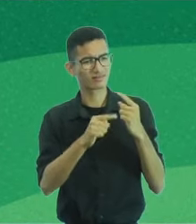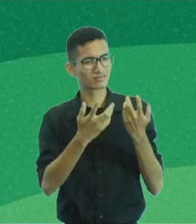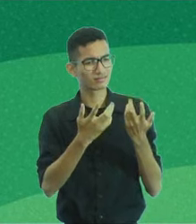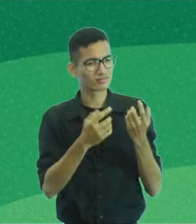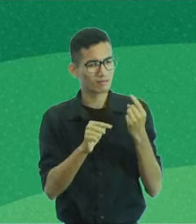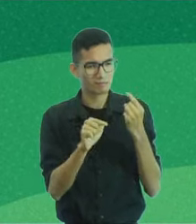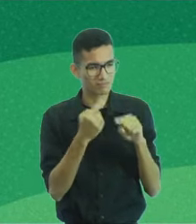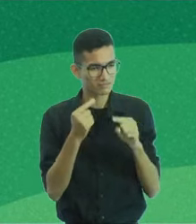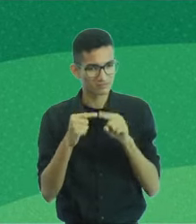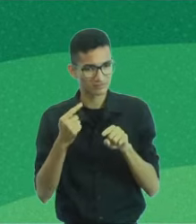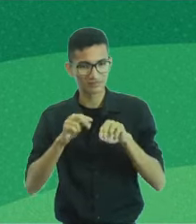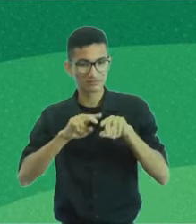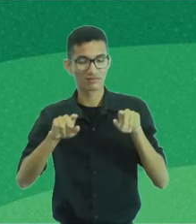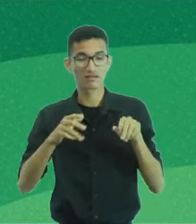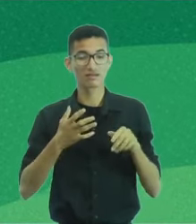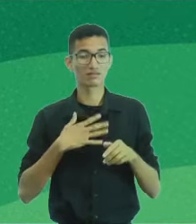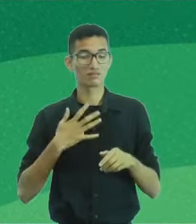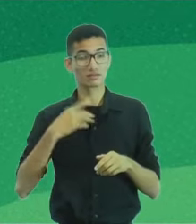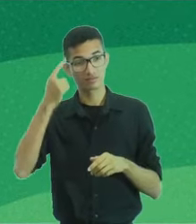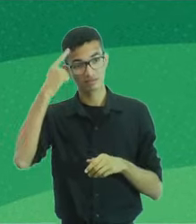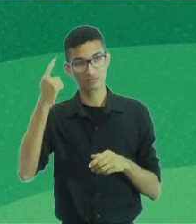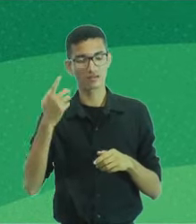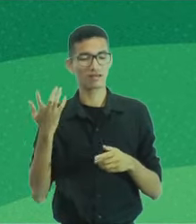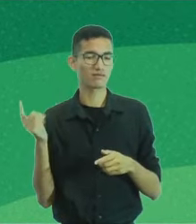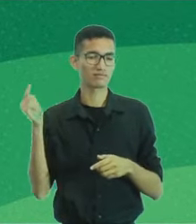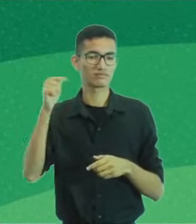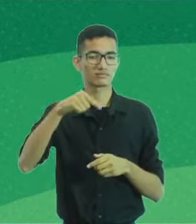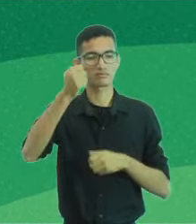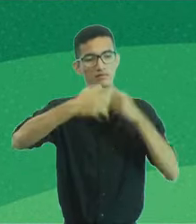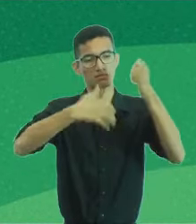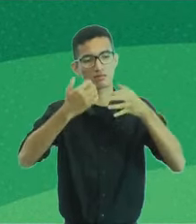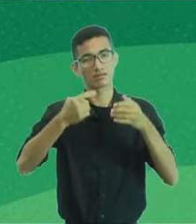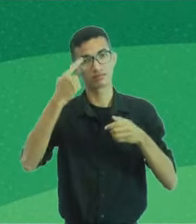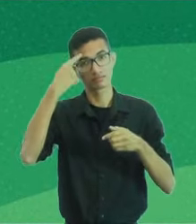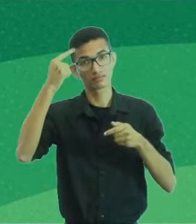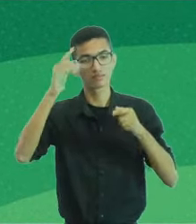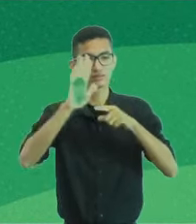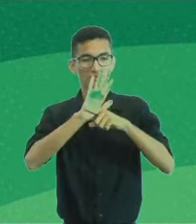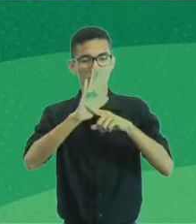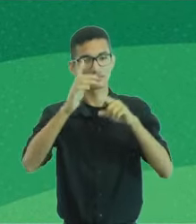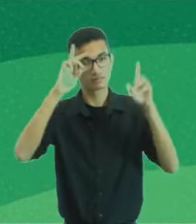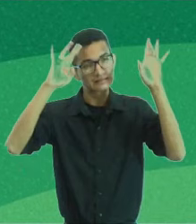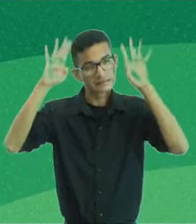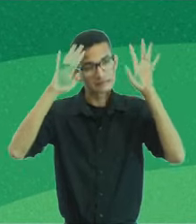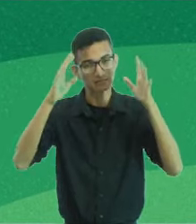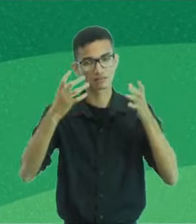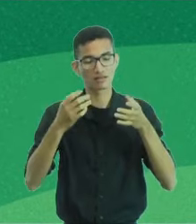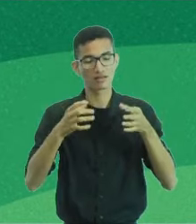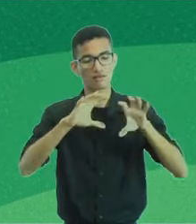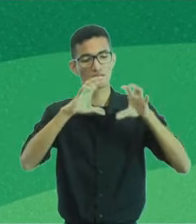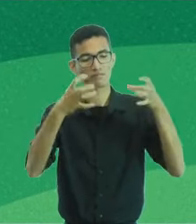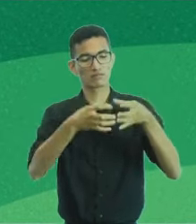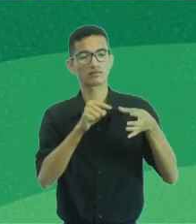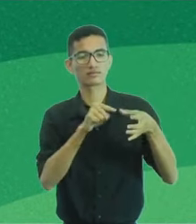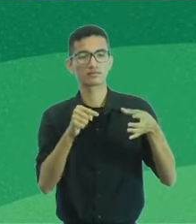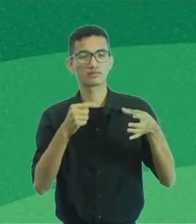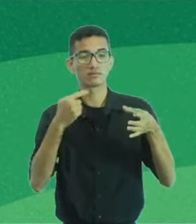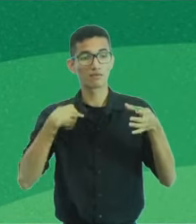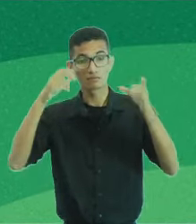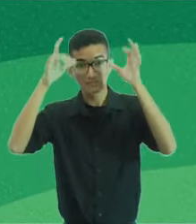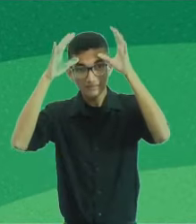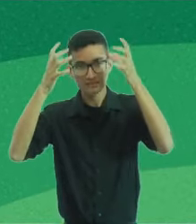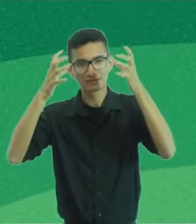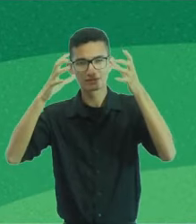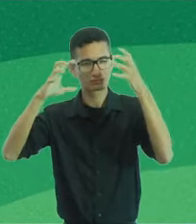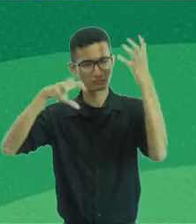a minha ideia hoje é tentar trazer um reflexo do das coisas que eu penso a respeito da comunidade e como minha cabeça é muito caótica os meus